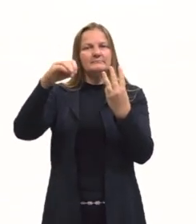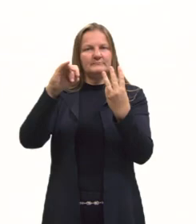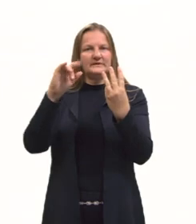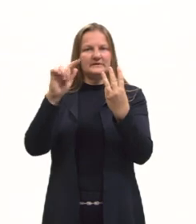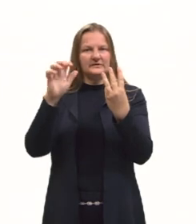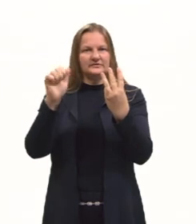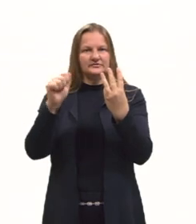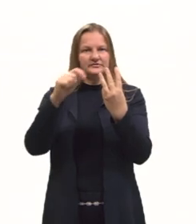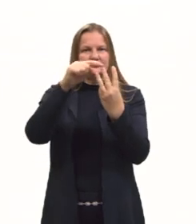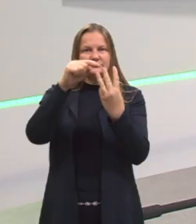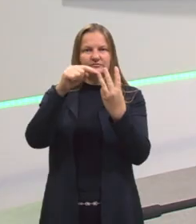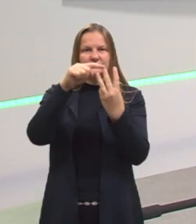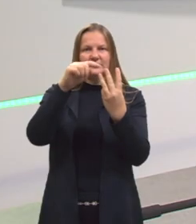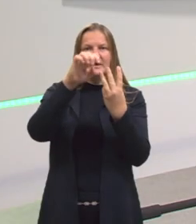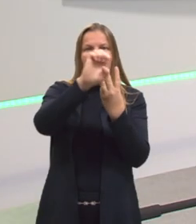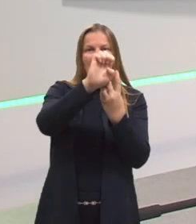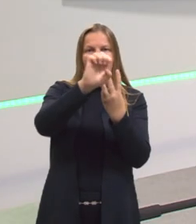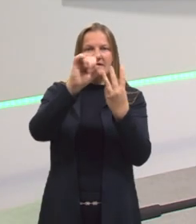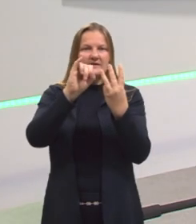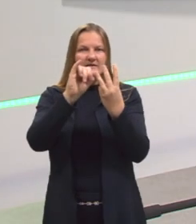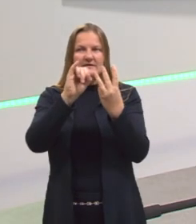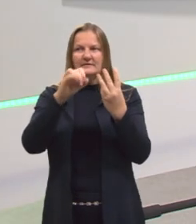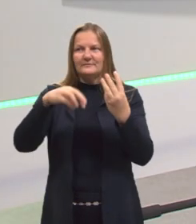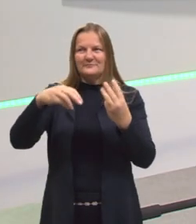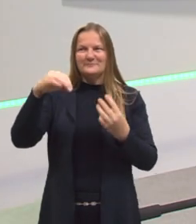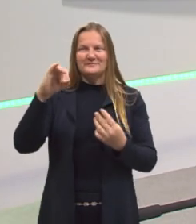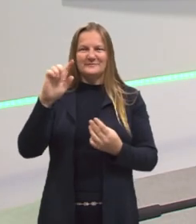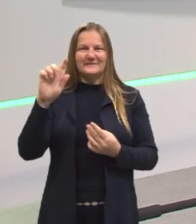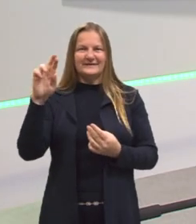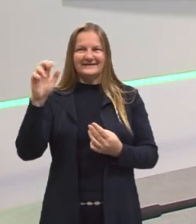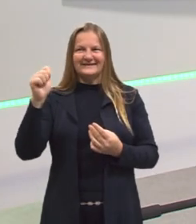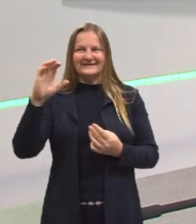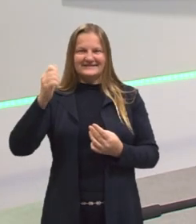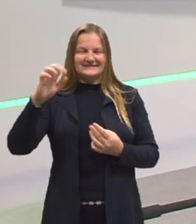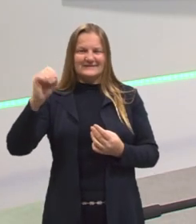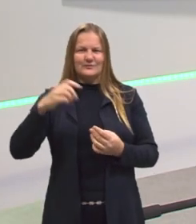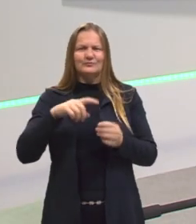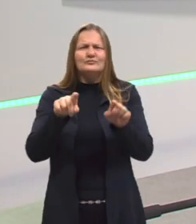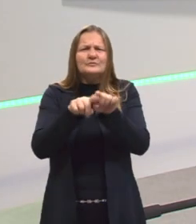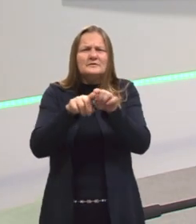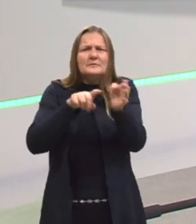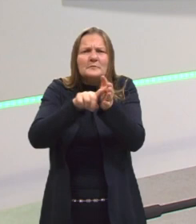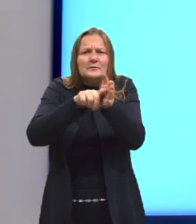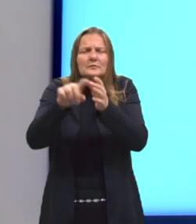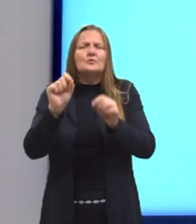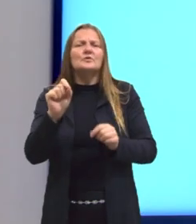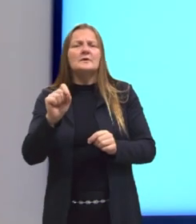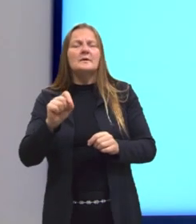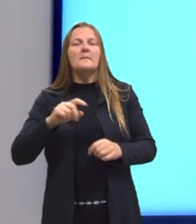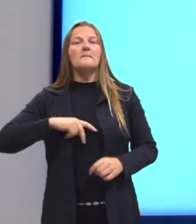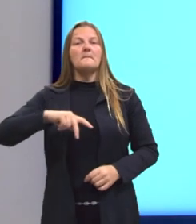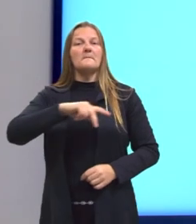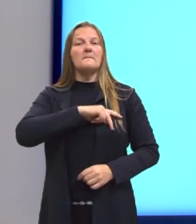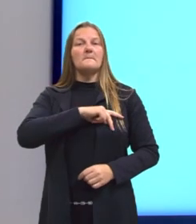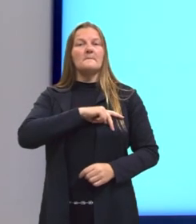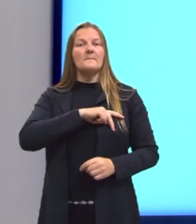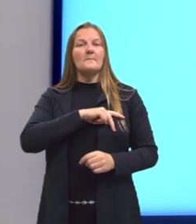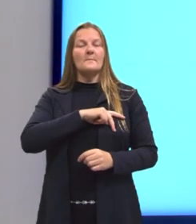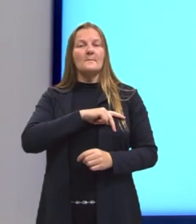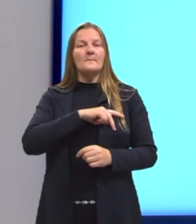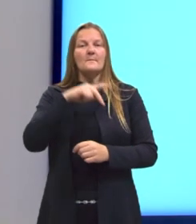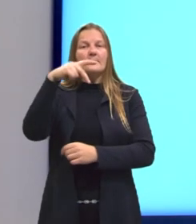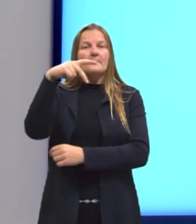O Emigrante nós vamos ver hoje na nossa aulinha e outra pergunta também interessante é o que que povoado o que que é populoso